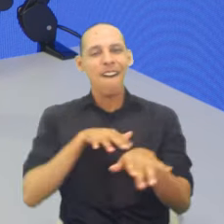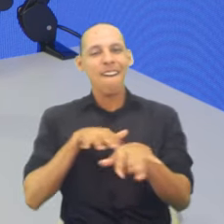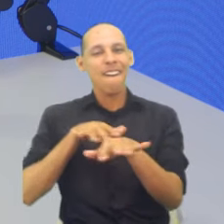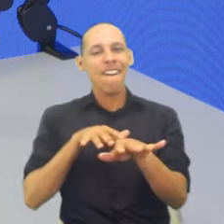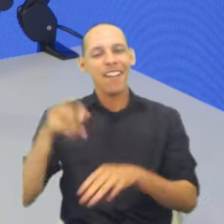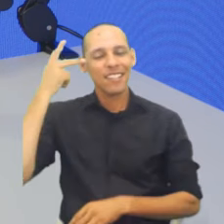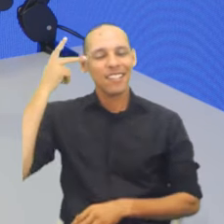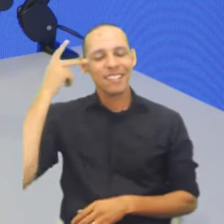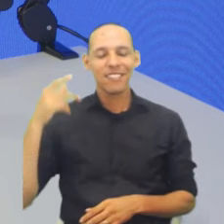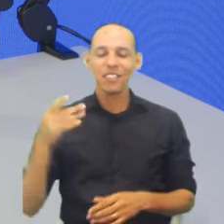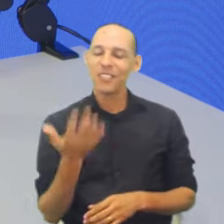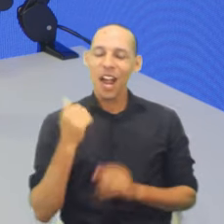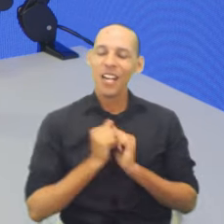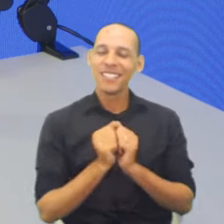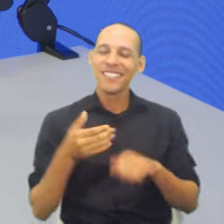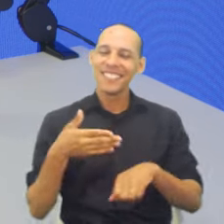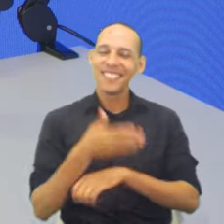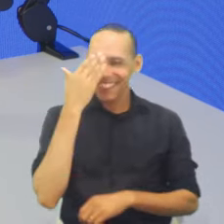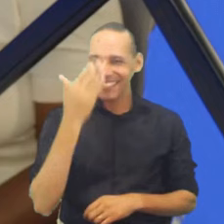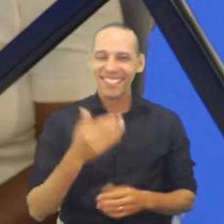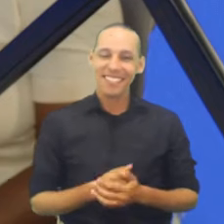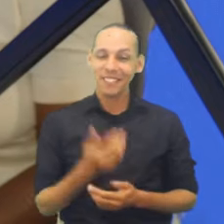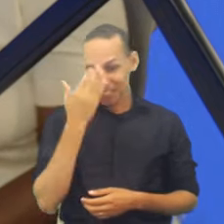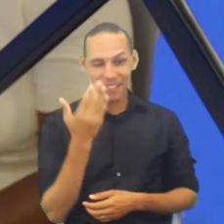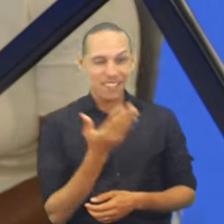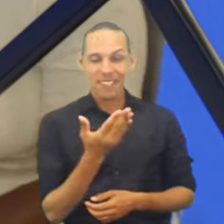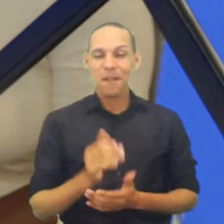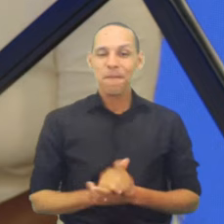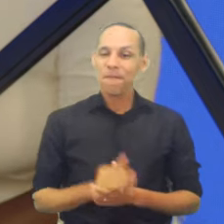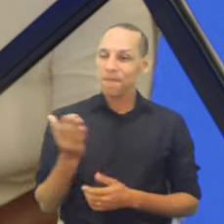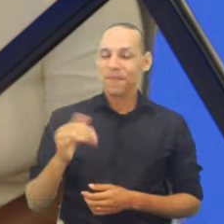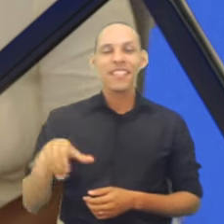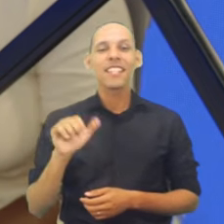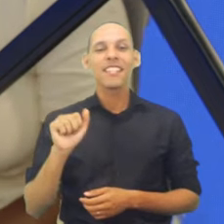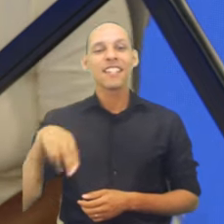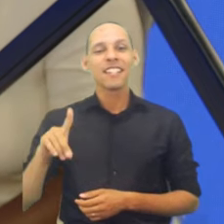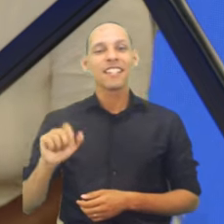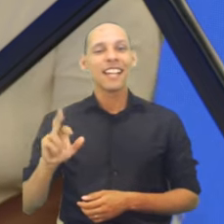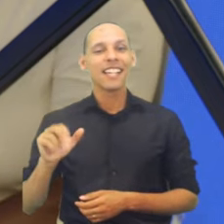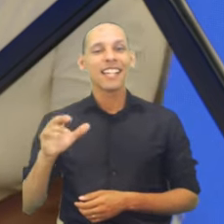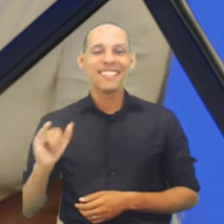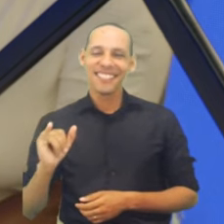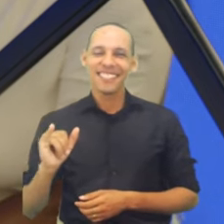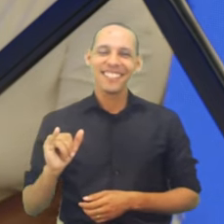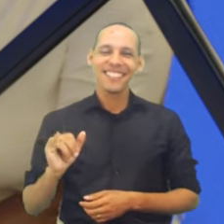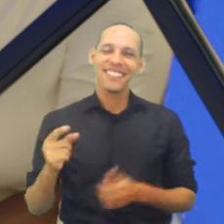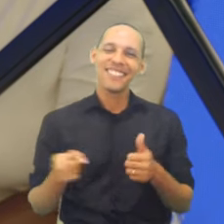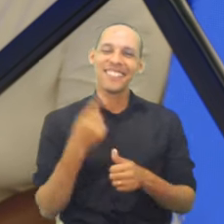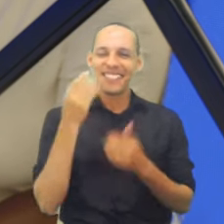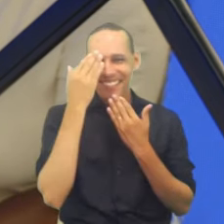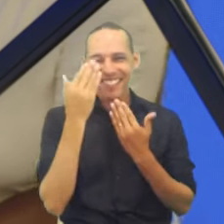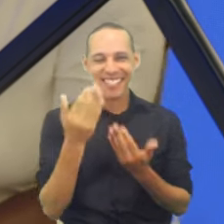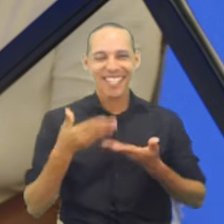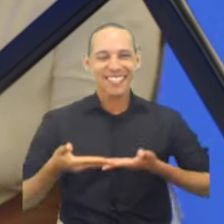aqui vamos participar juntos Muito obrigado obrigado a você aliro já andar ass primeiro lugar obrigada